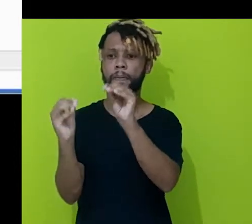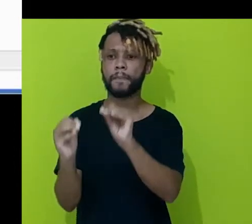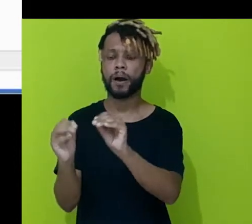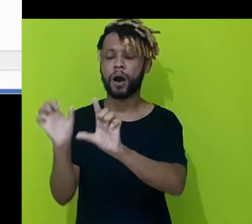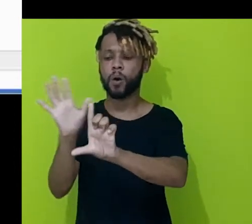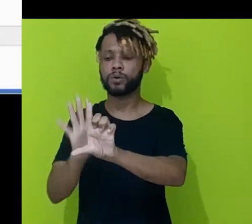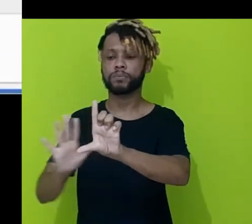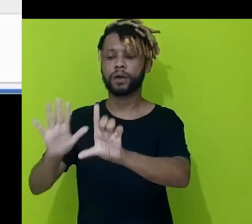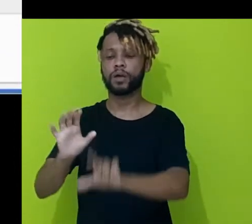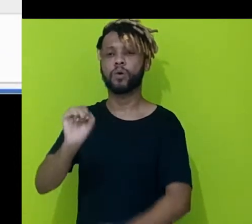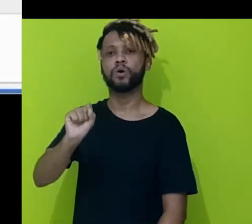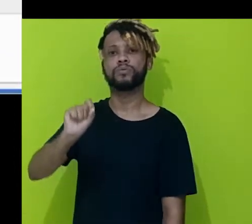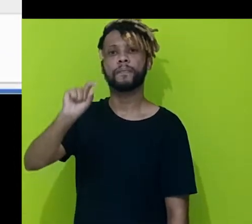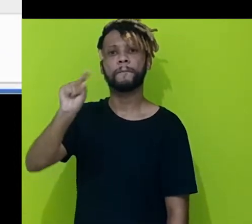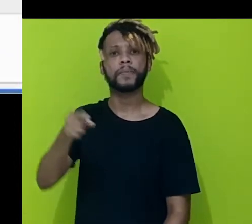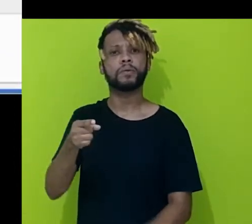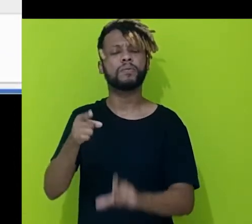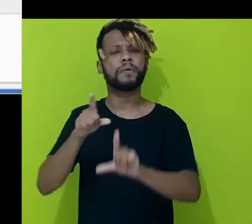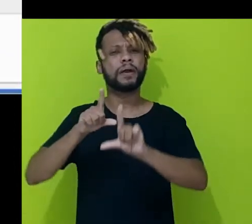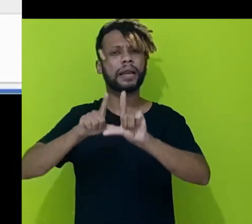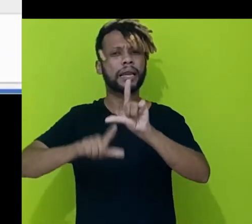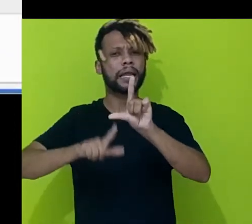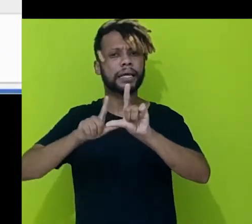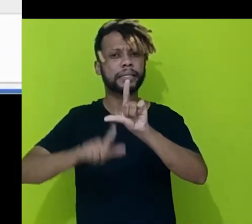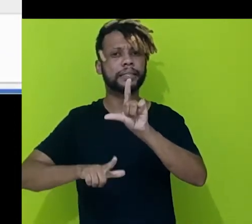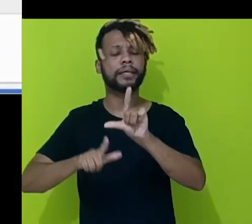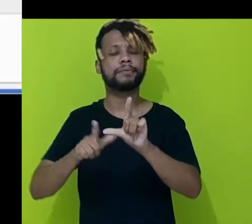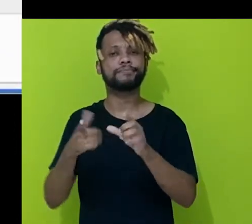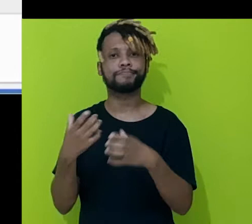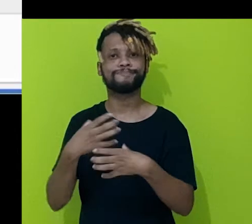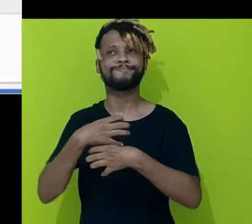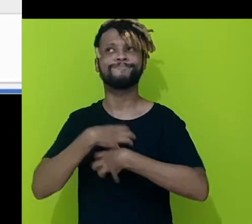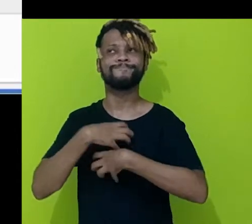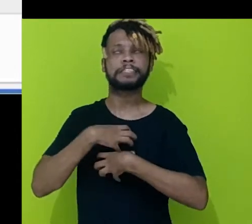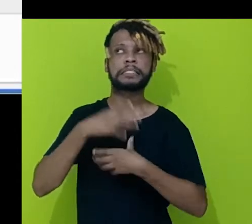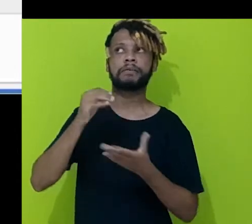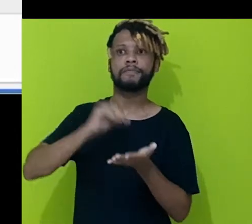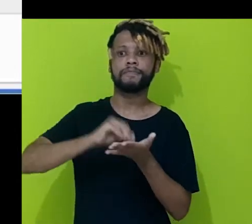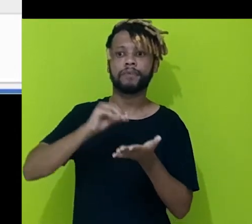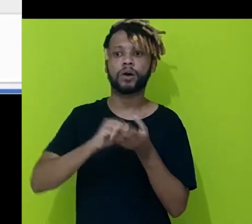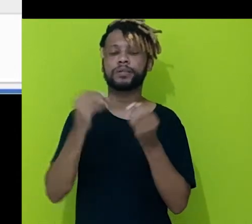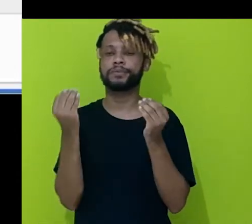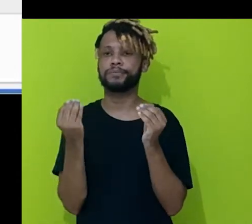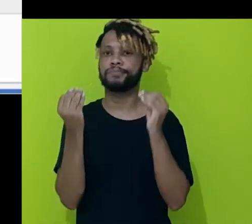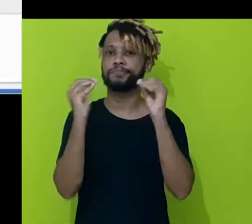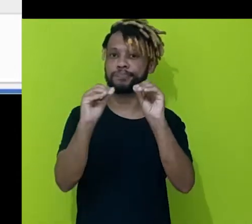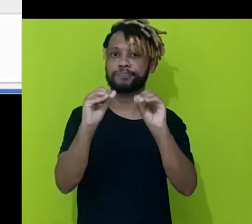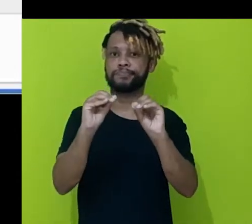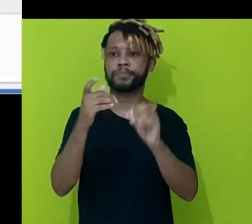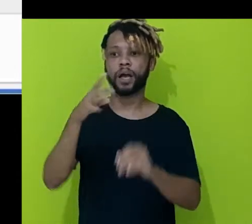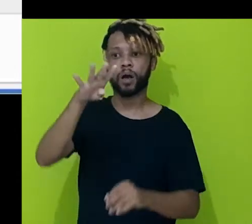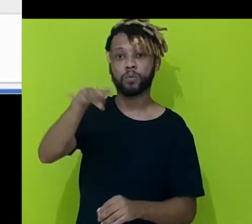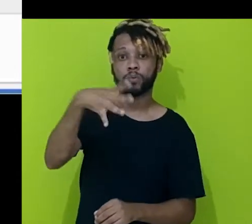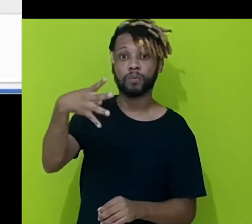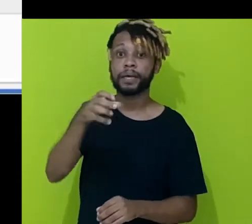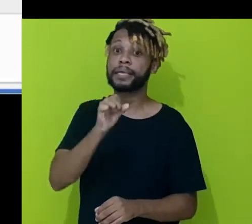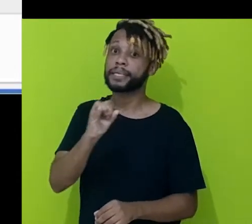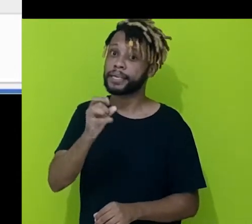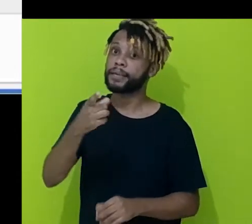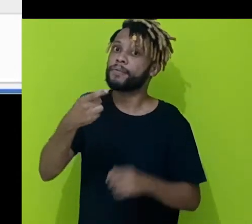caracteres para colocar o que você sentiu falta de colocar, se for necessário,